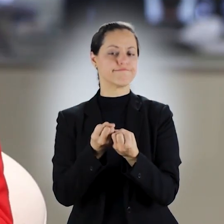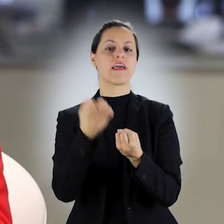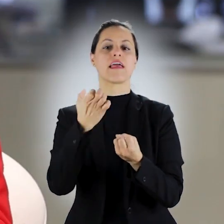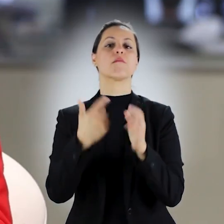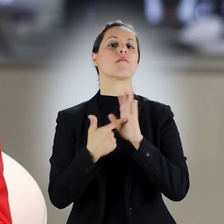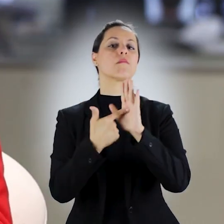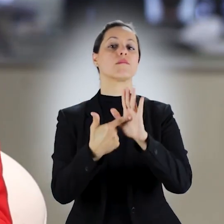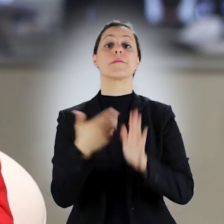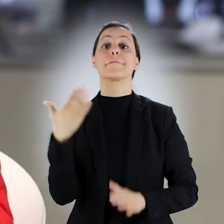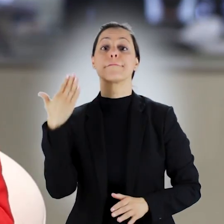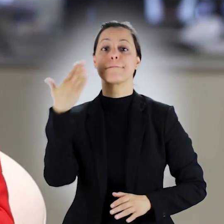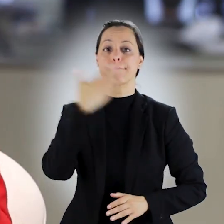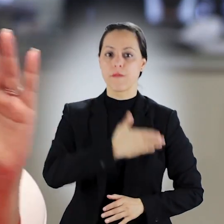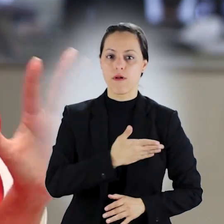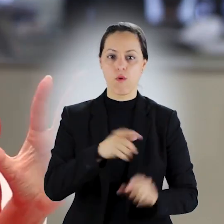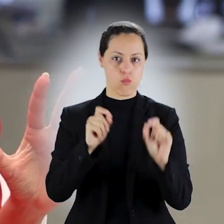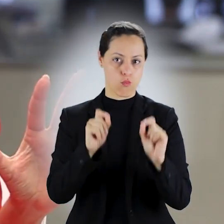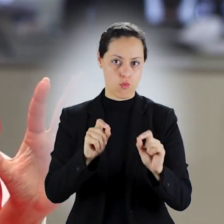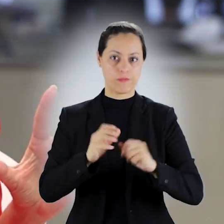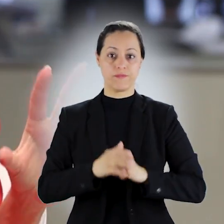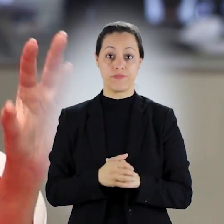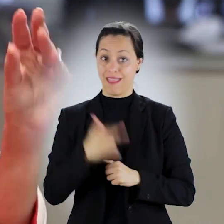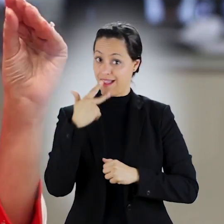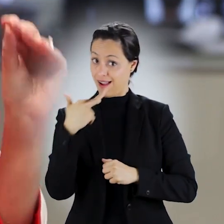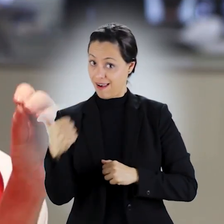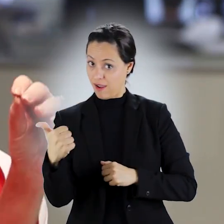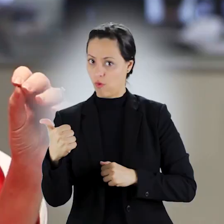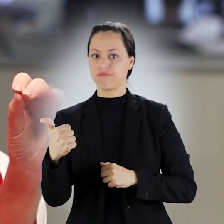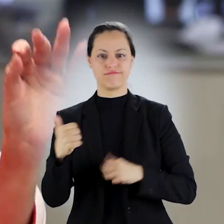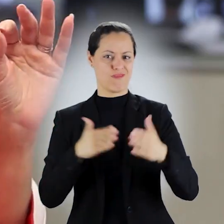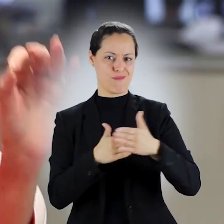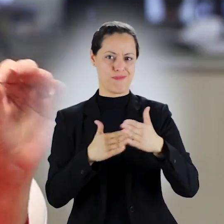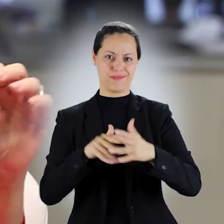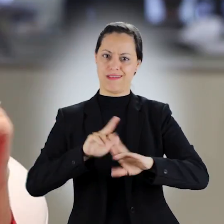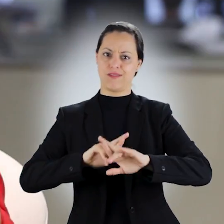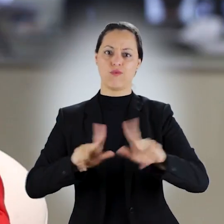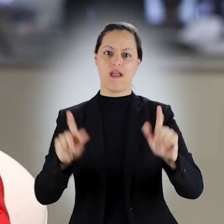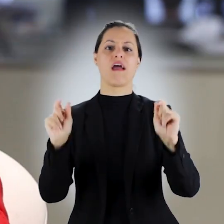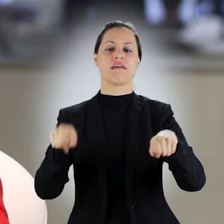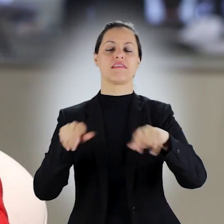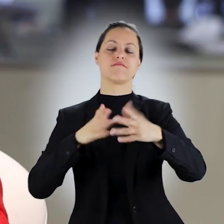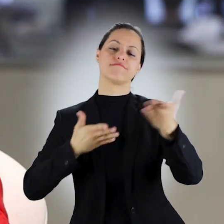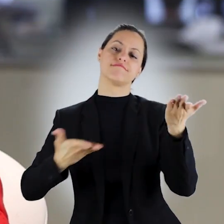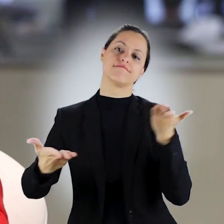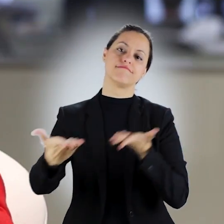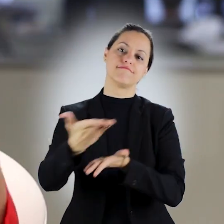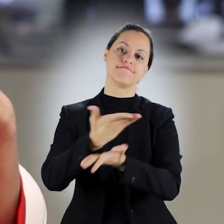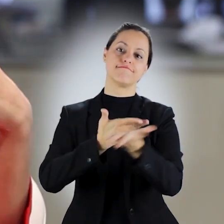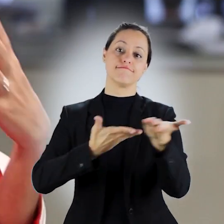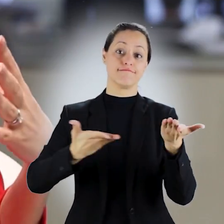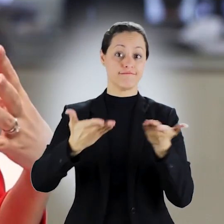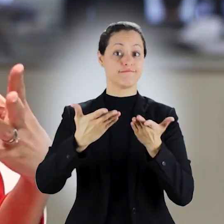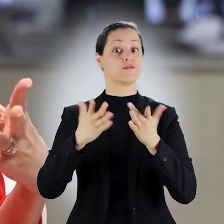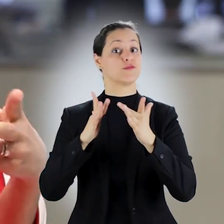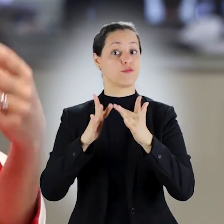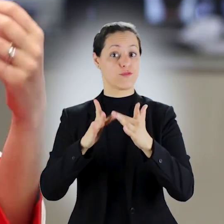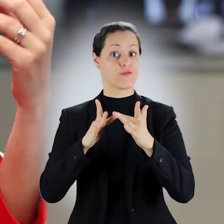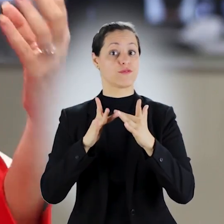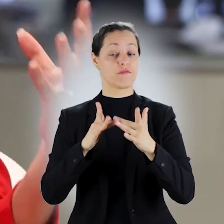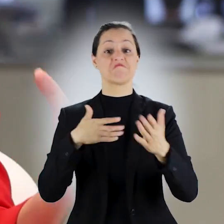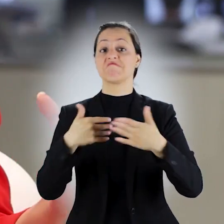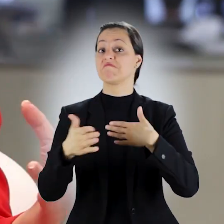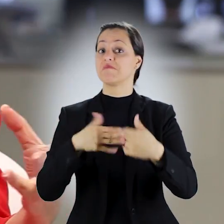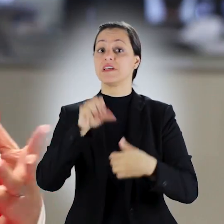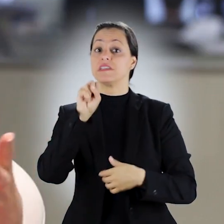provar para as pessoas que nenhuma língua pode ser obstáculo para uma convivência harmoniosa em sociedade, independente